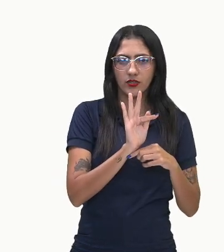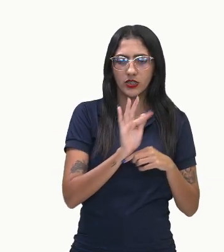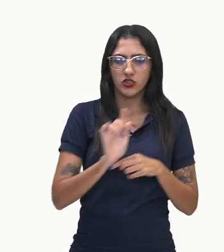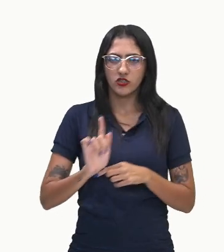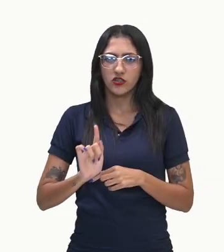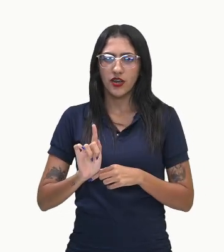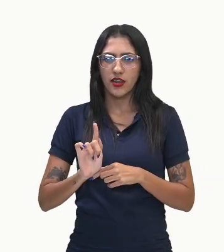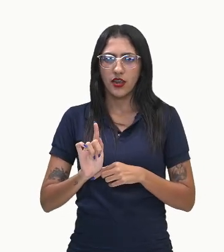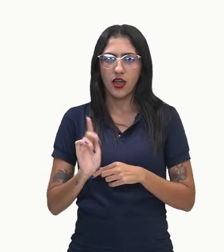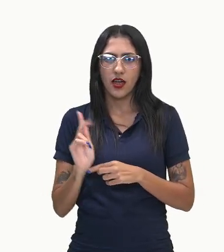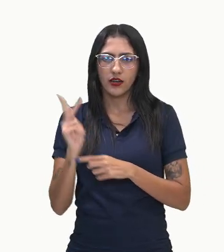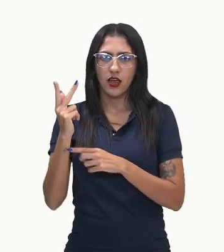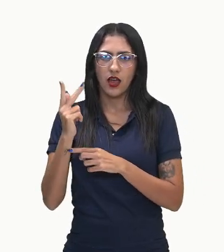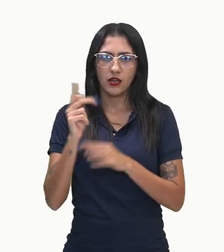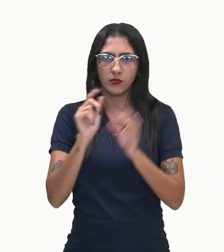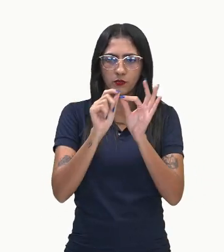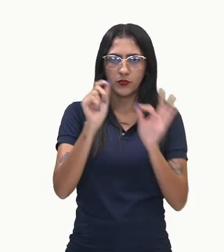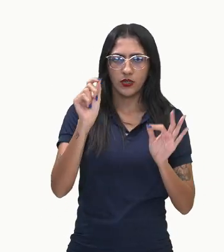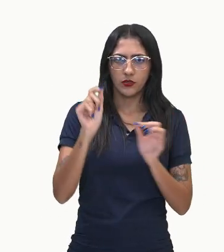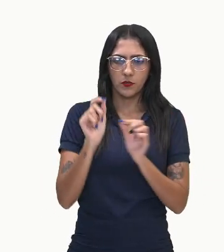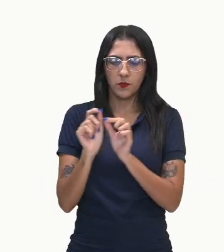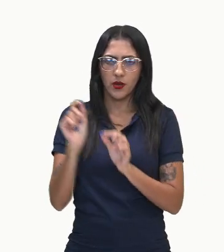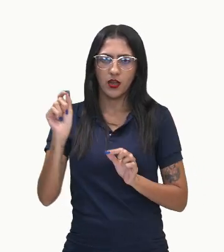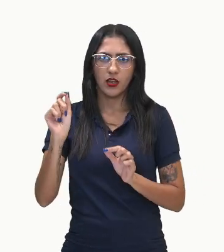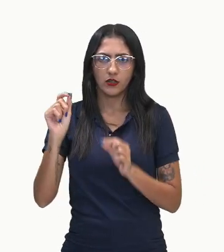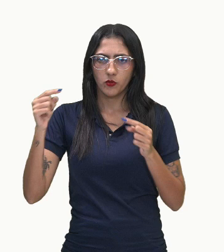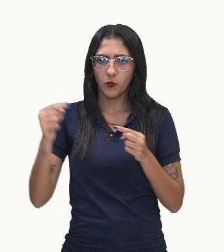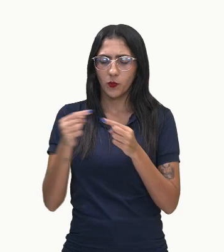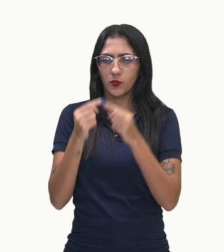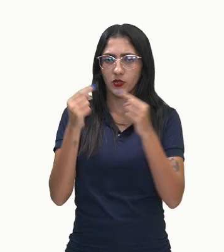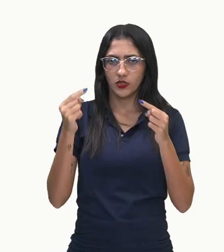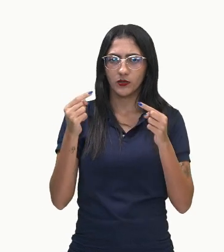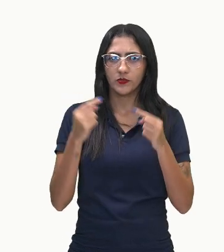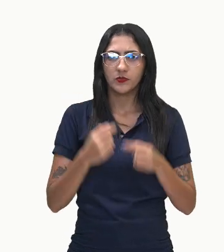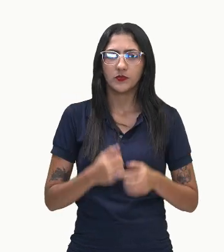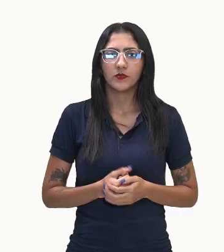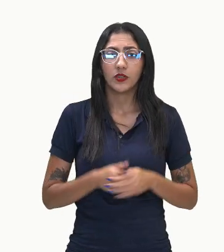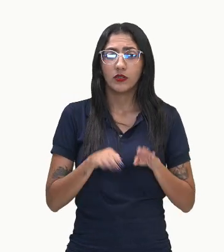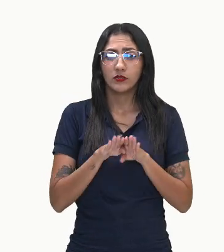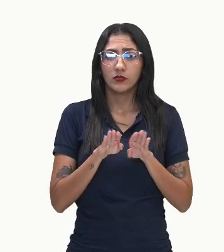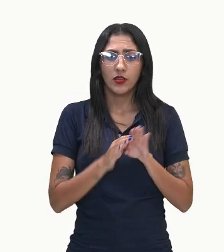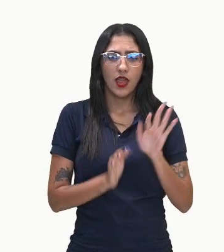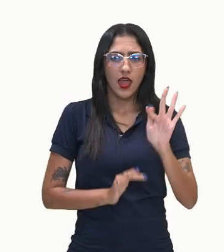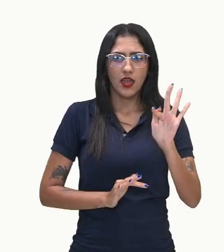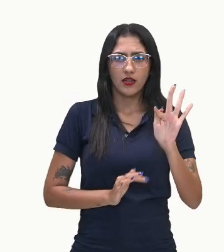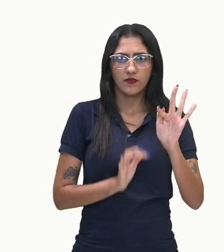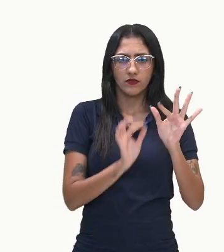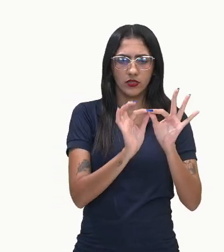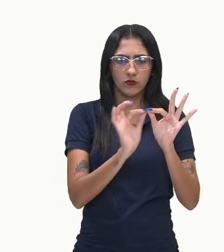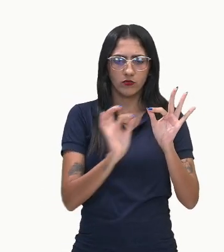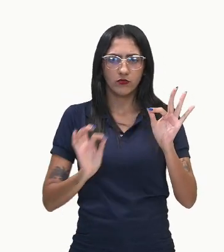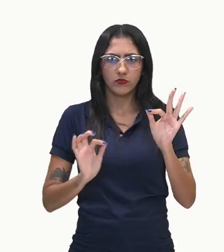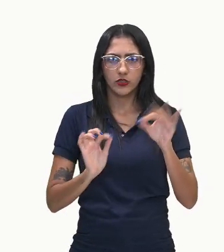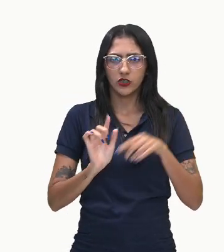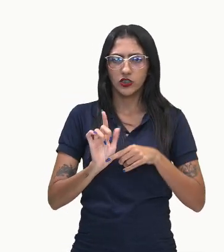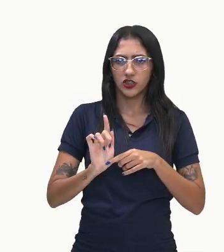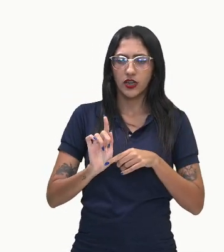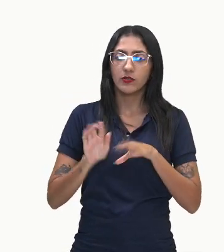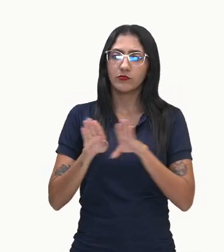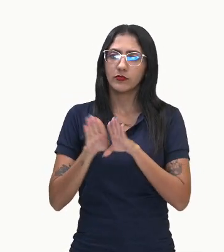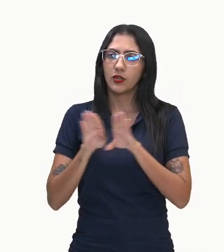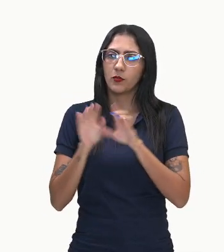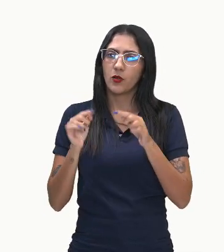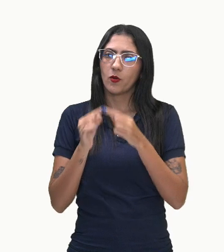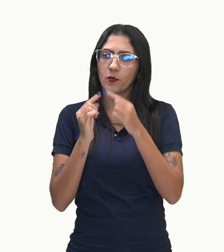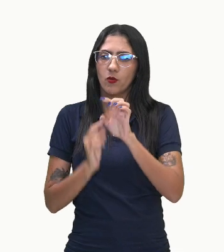GH. Então, esses lados são iguais. E o lado FG é igual ao lado